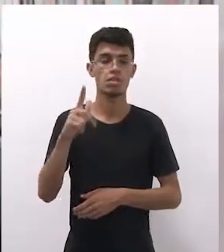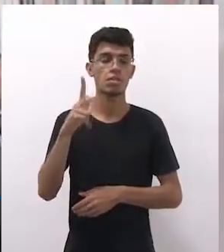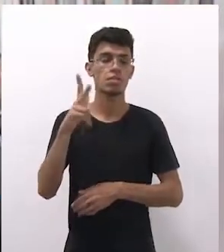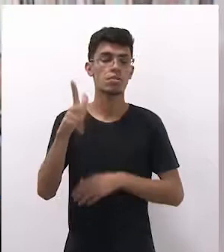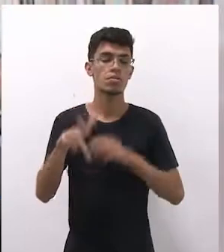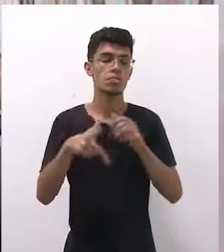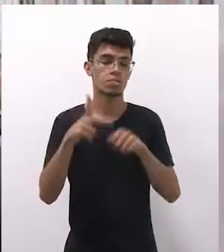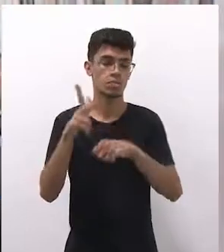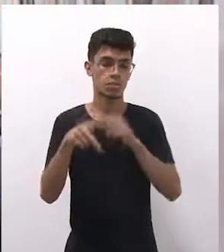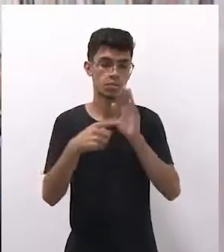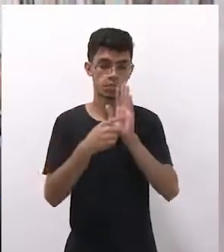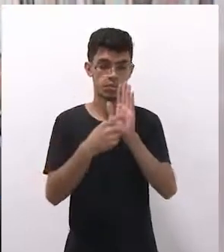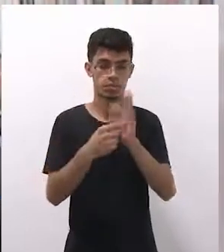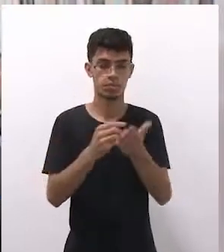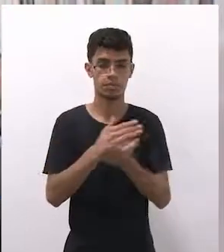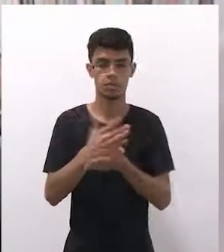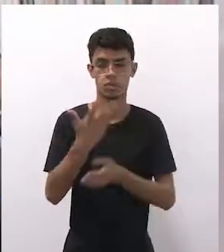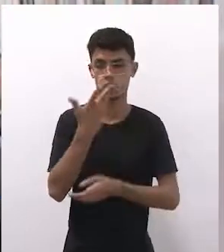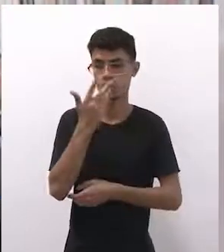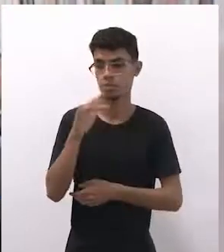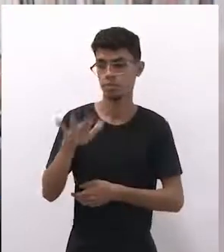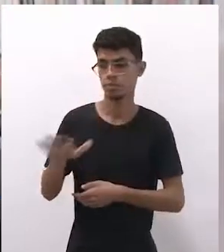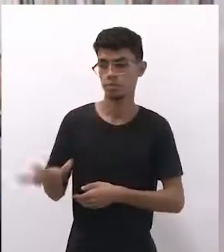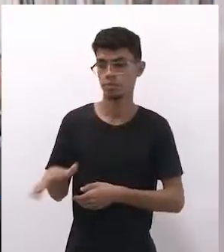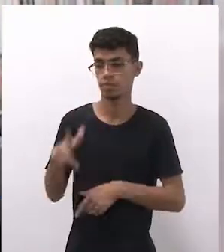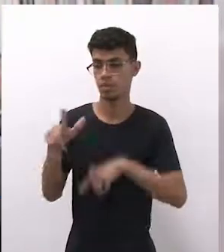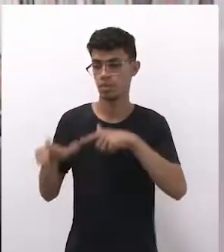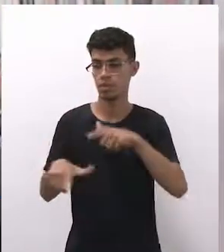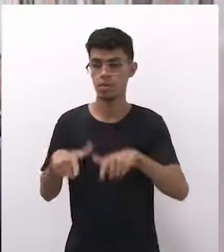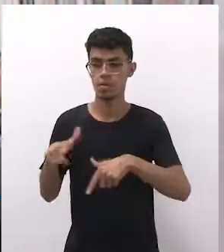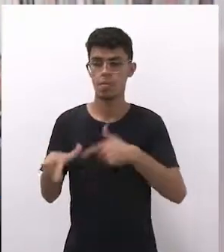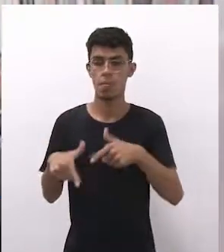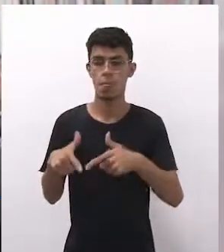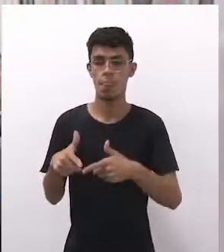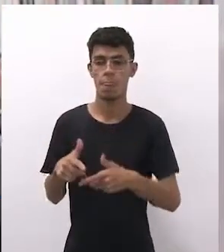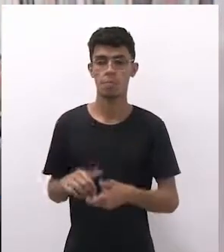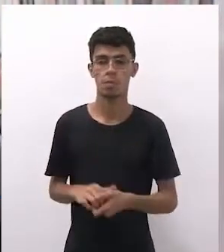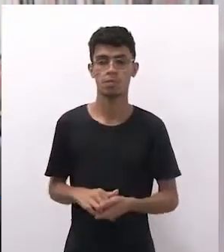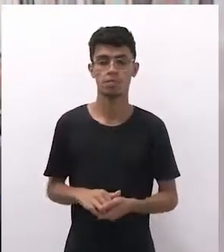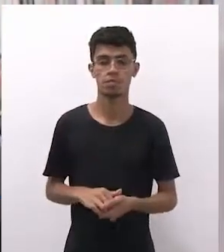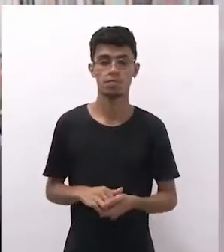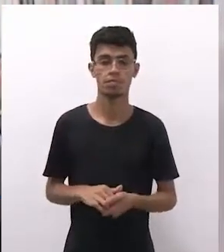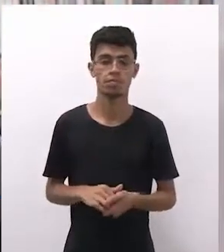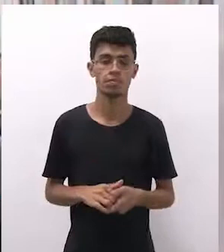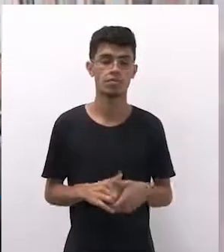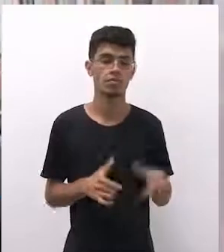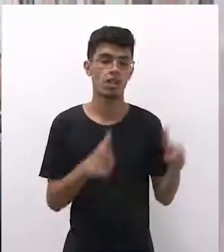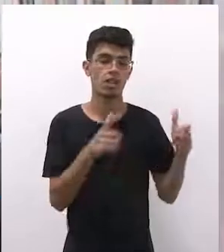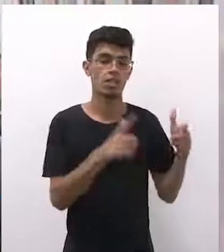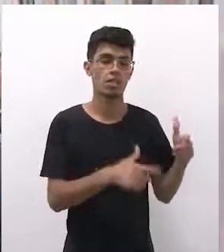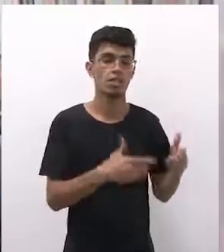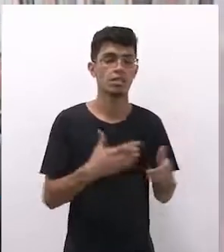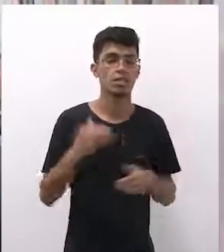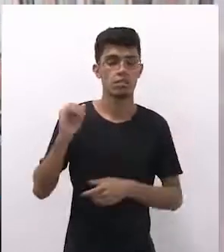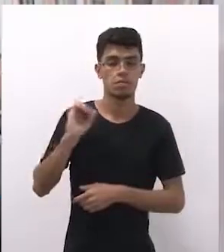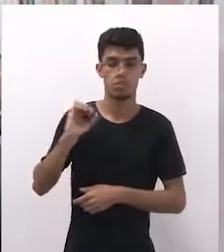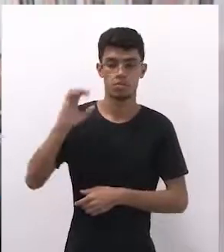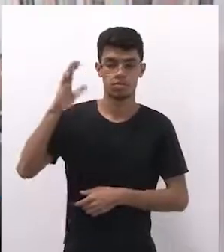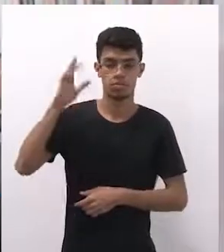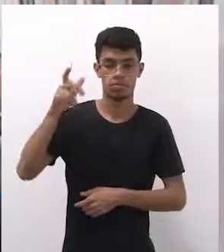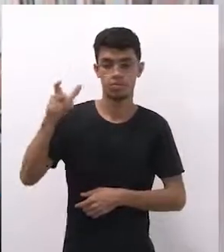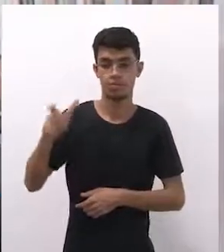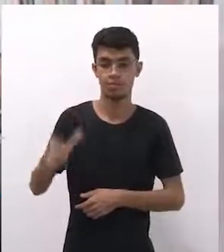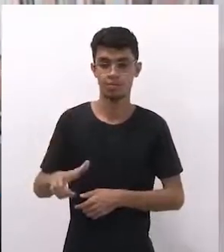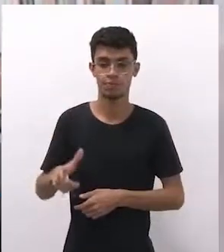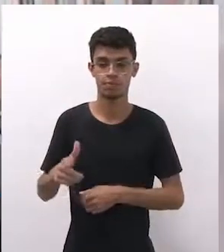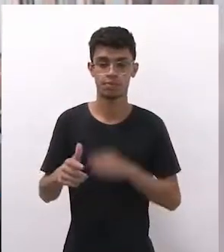colocou que uma criança trabalhando, né, uma criança trabalha no lugar do adulto, além de não estar adequada, também